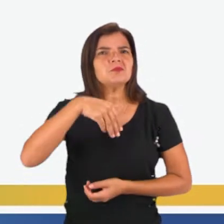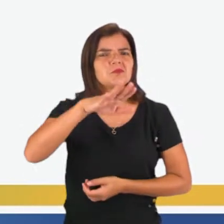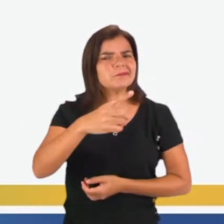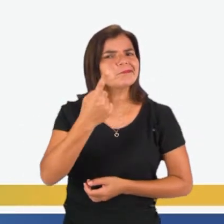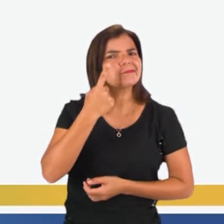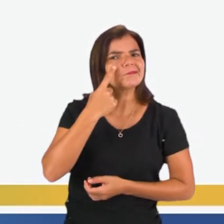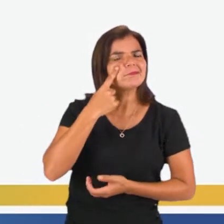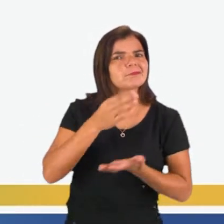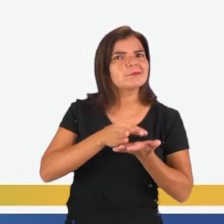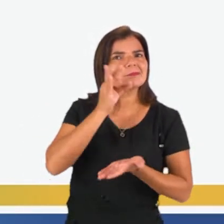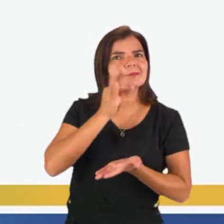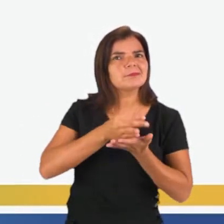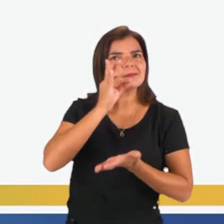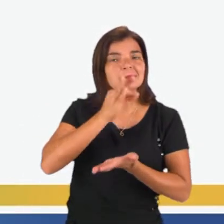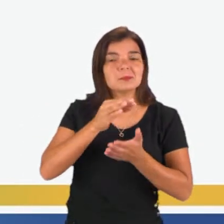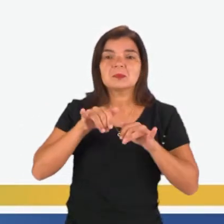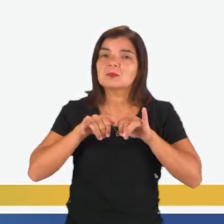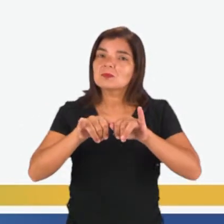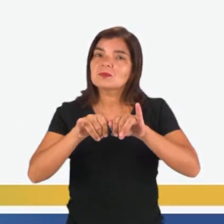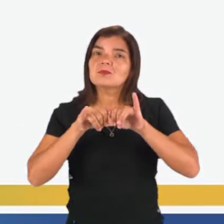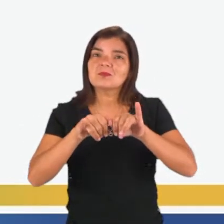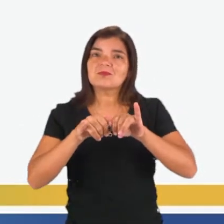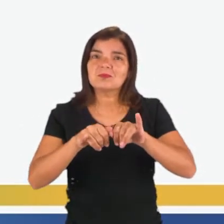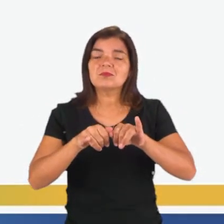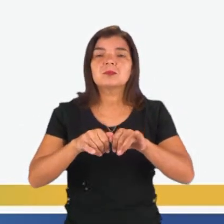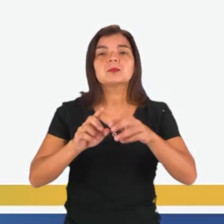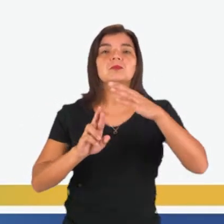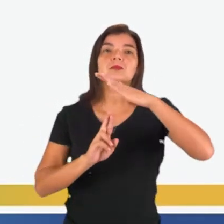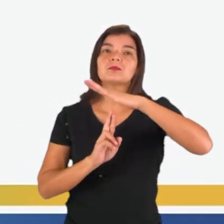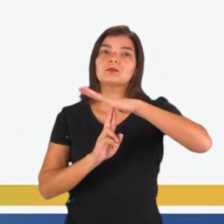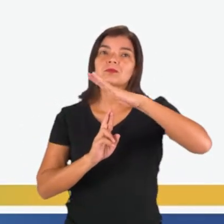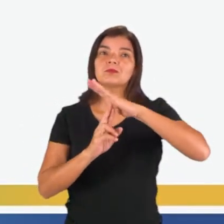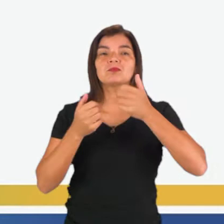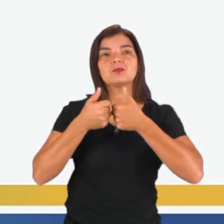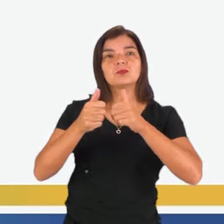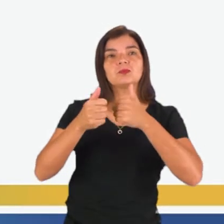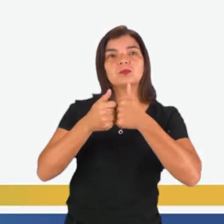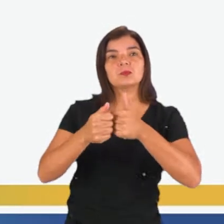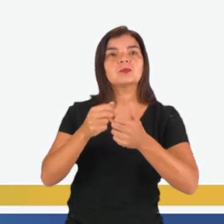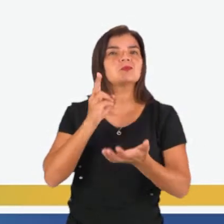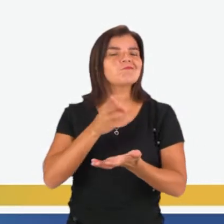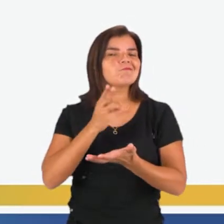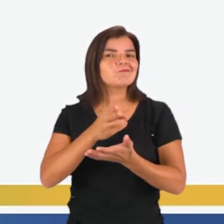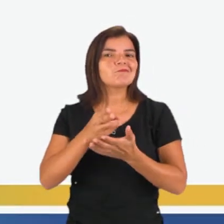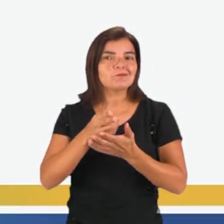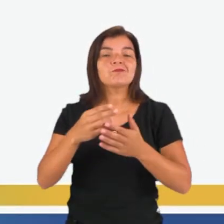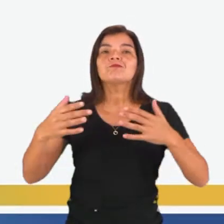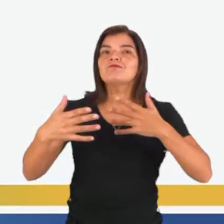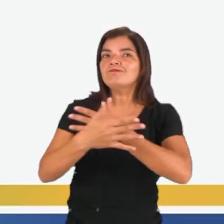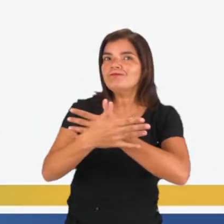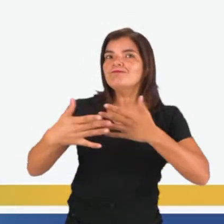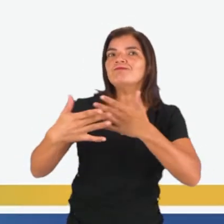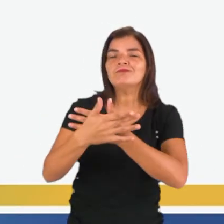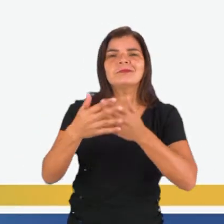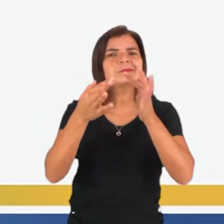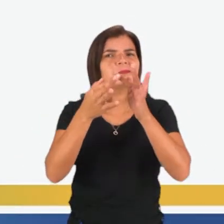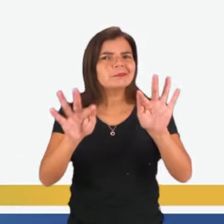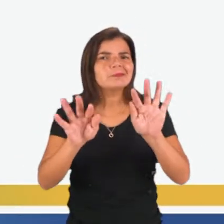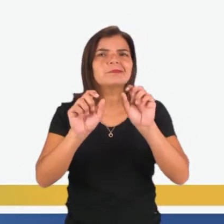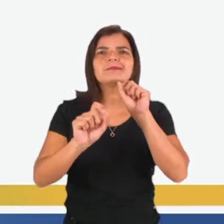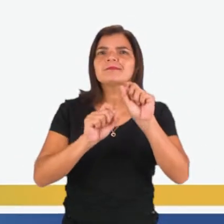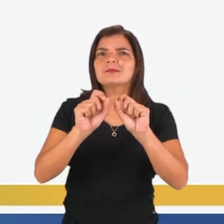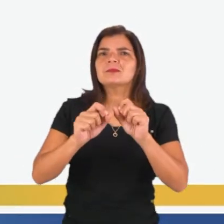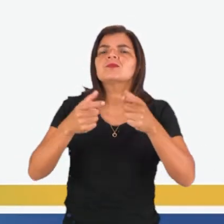mais ouvimos no café, no supermercado, nas paragens de ônibus ou mesmo no trânsito são frases